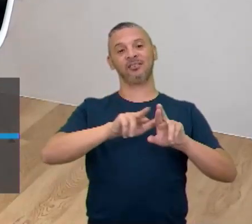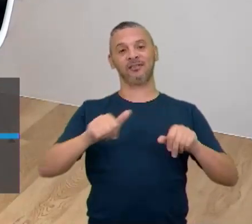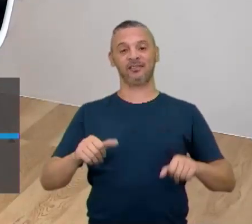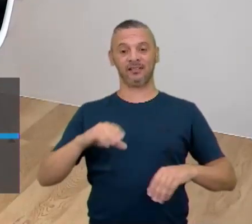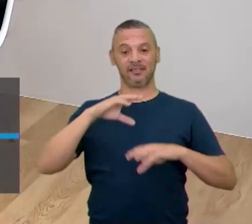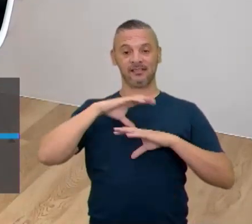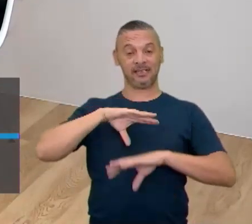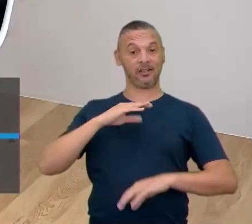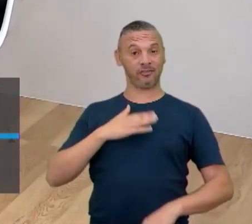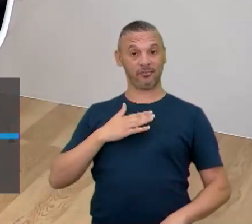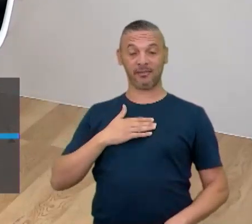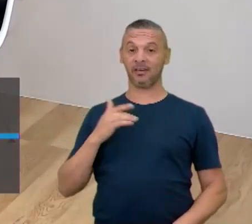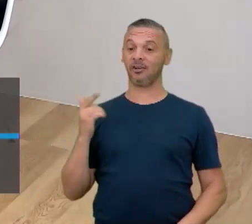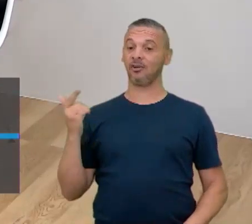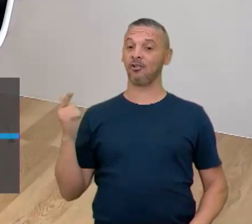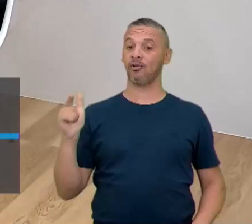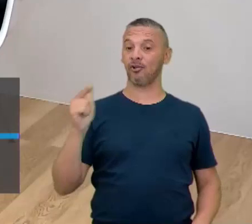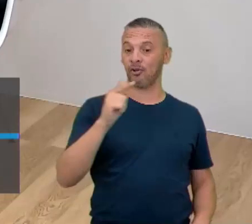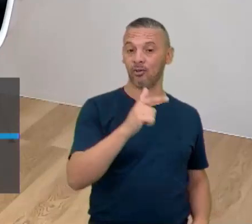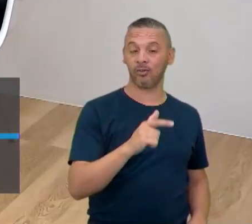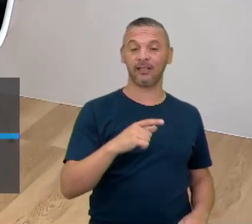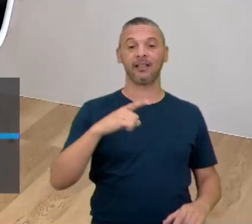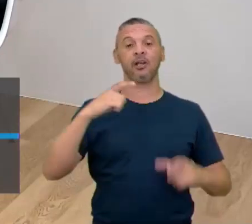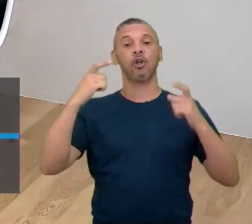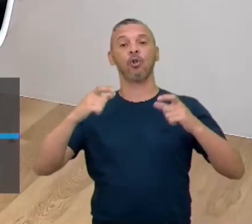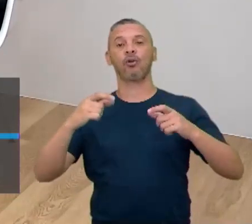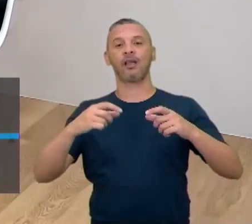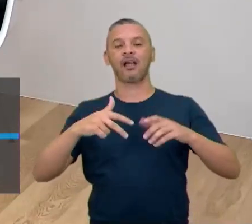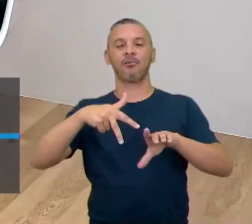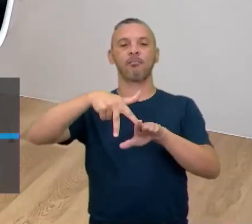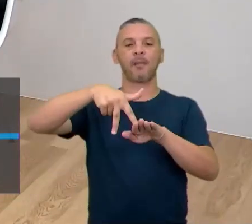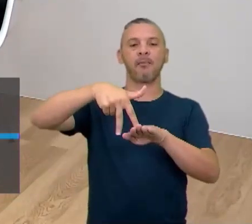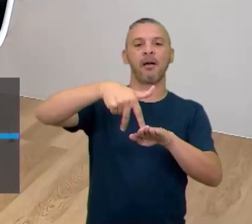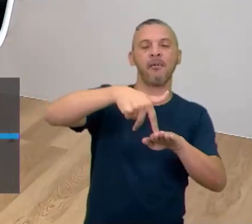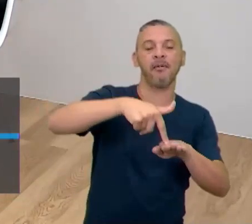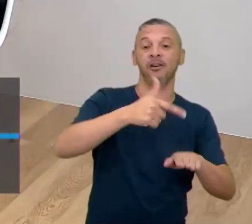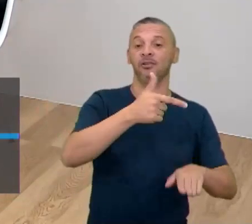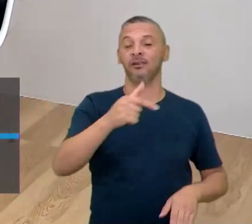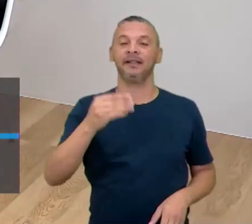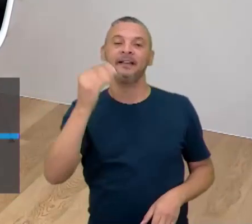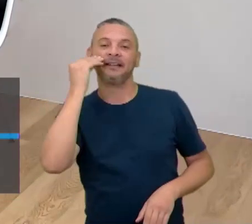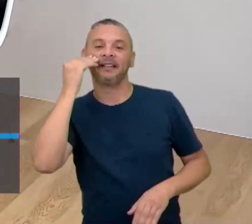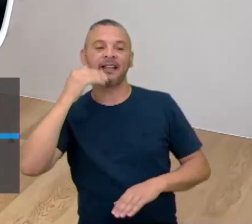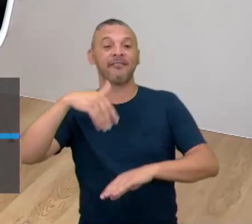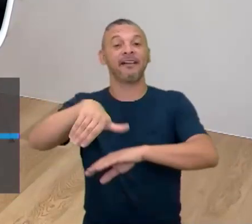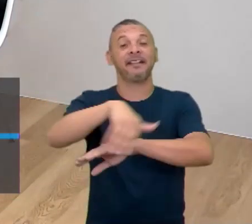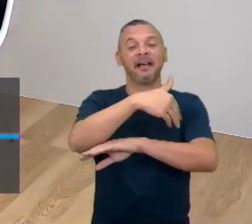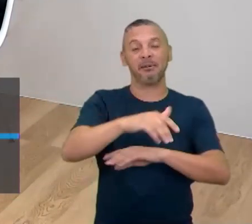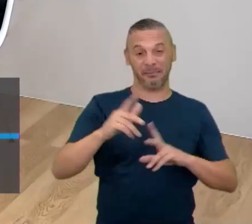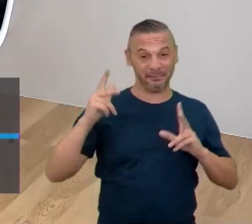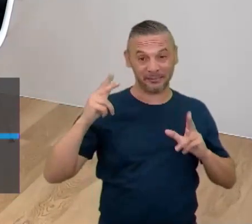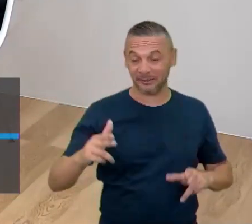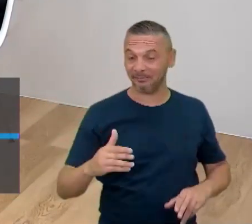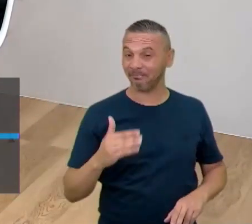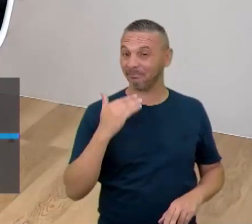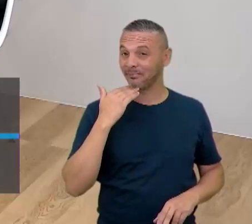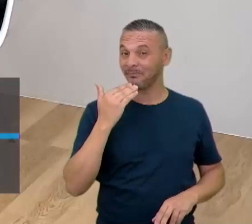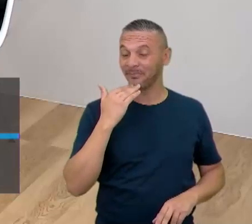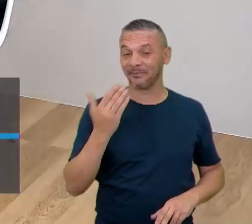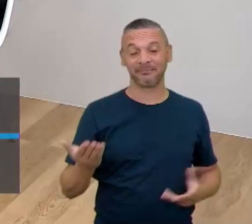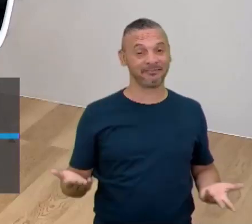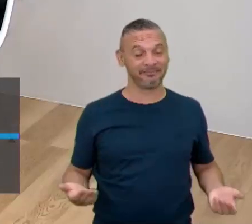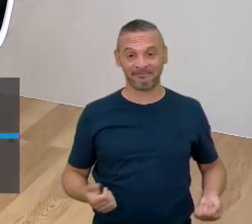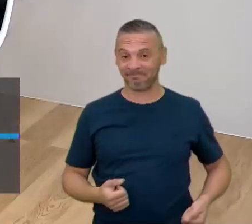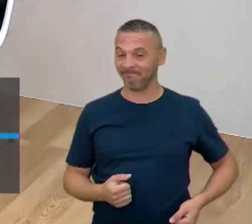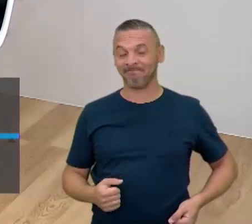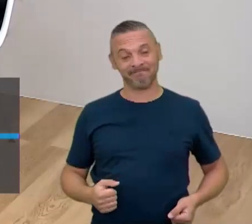cidade, ela não tinha um Ralph para você andar de skate. E aí a gente tentava andar de skate no asfalto. Não é a mesma coisa, né? É interessante isso, como que a